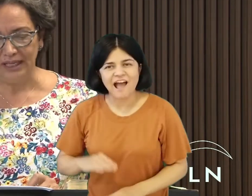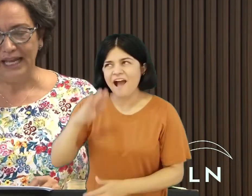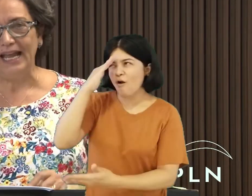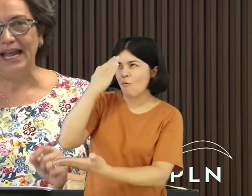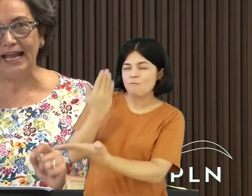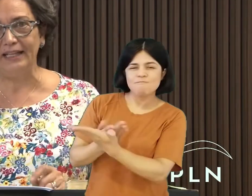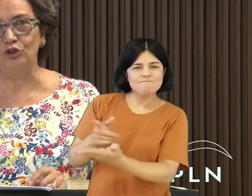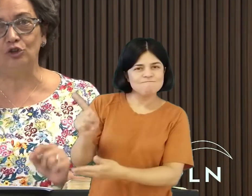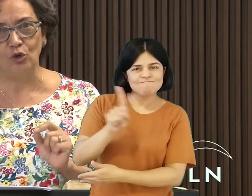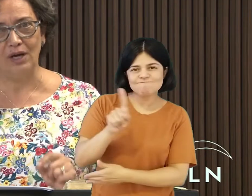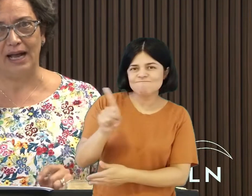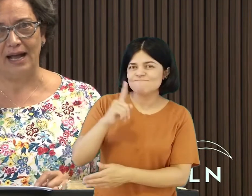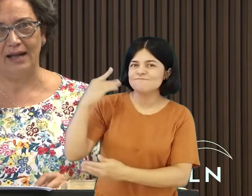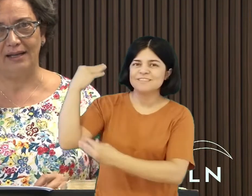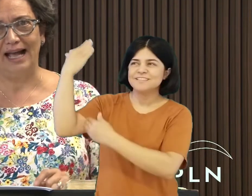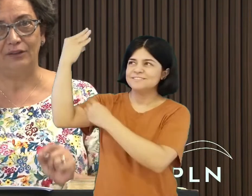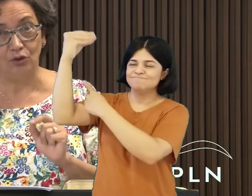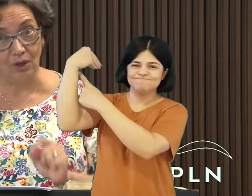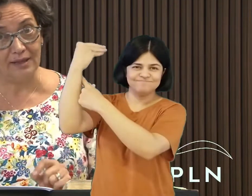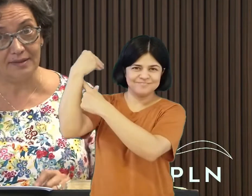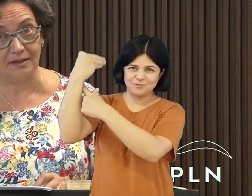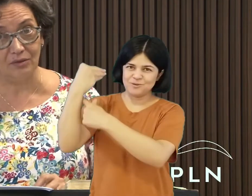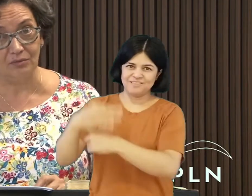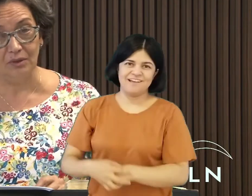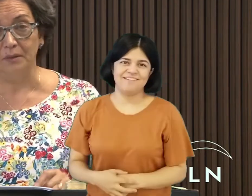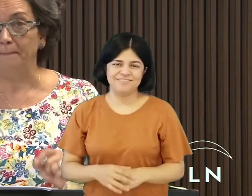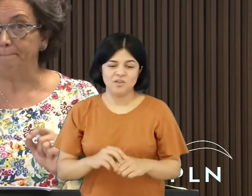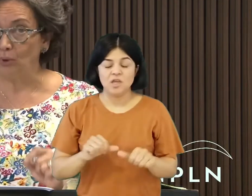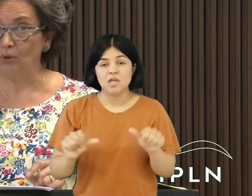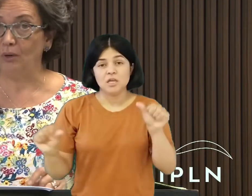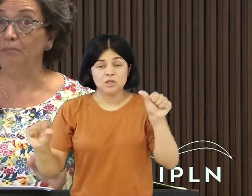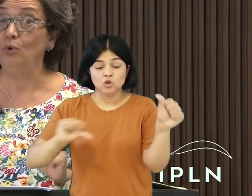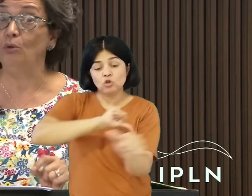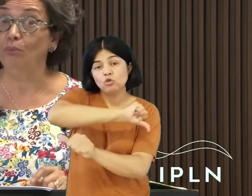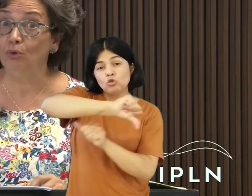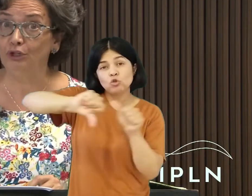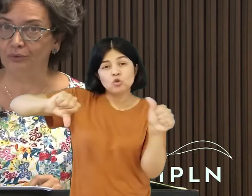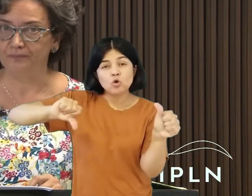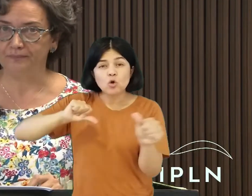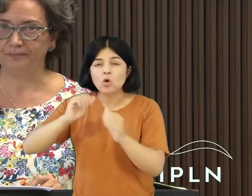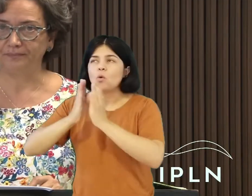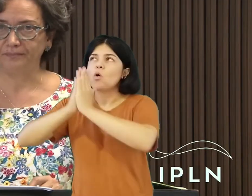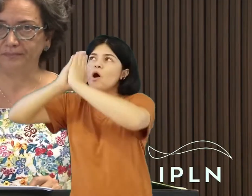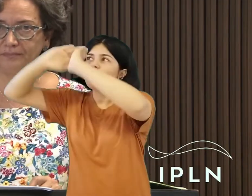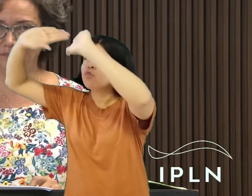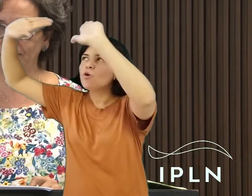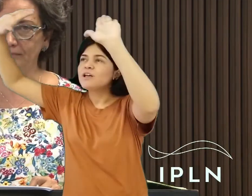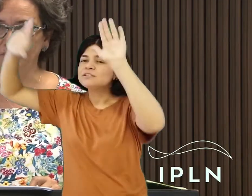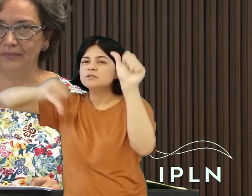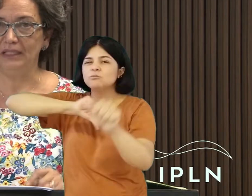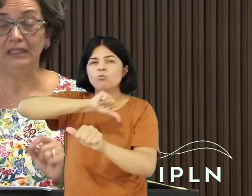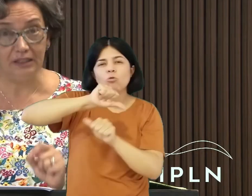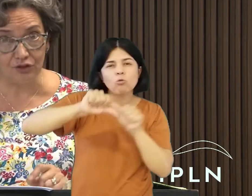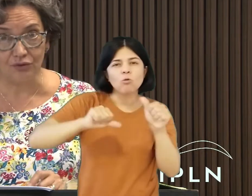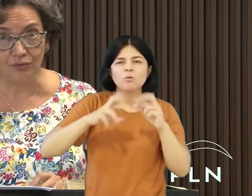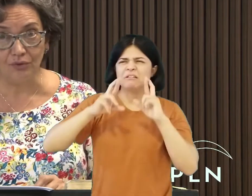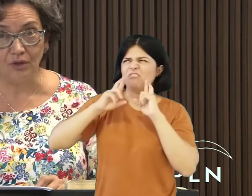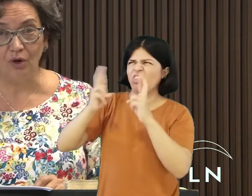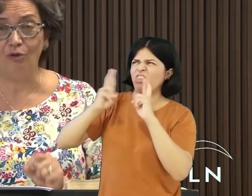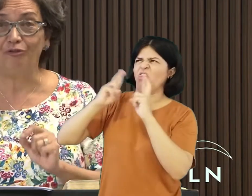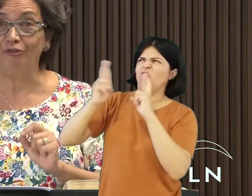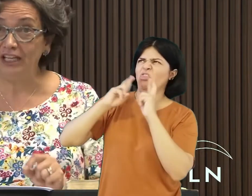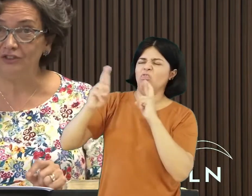cuidado é trocar adoração por murmúrio. E